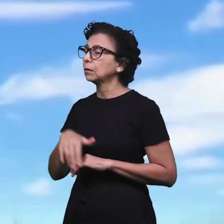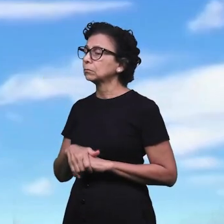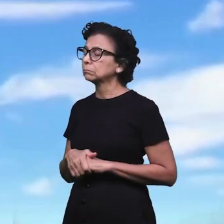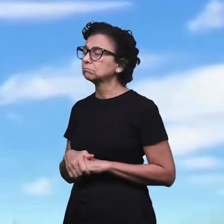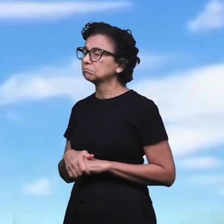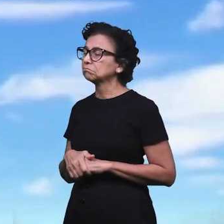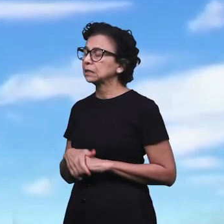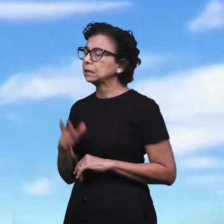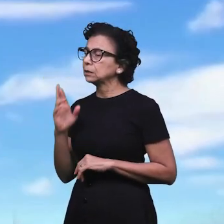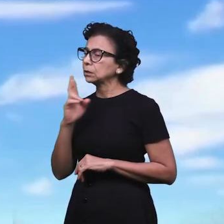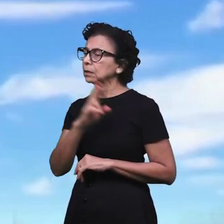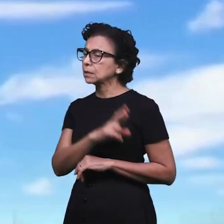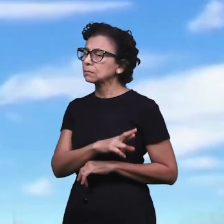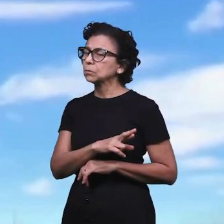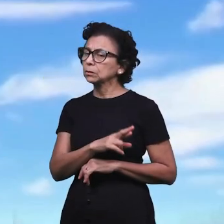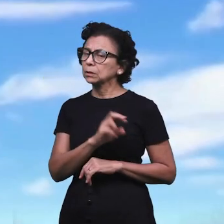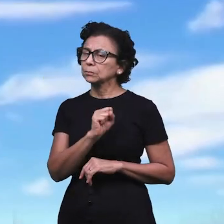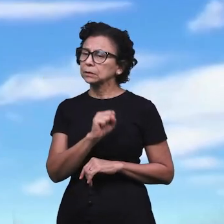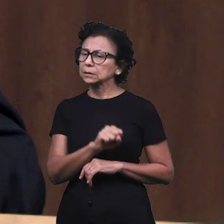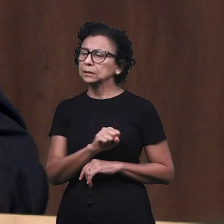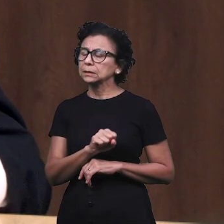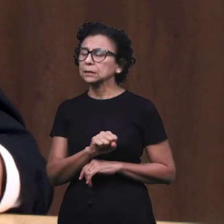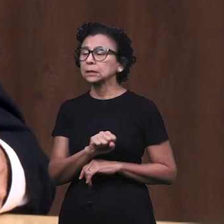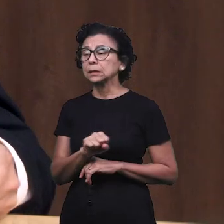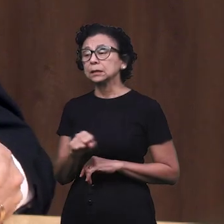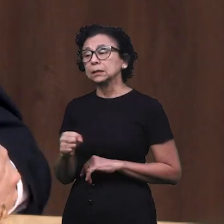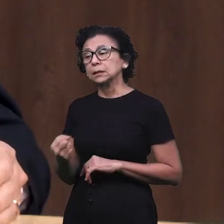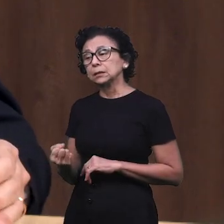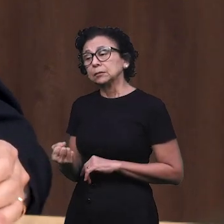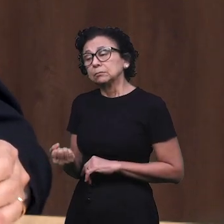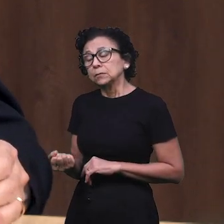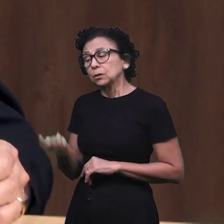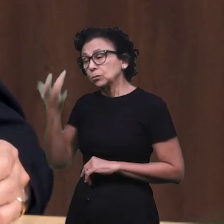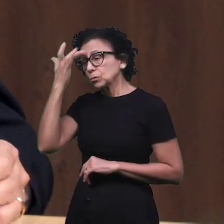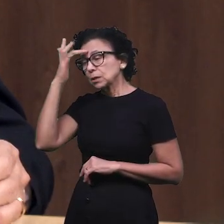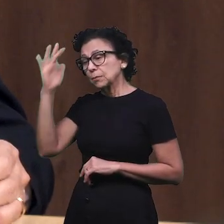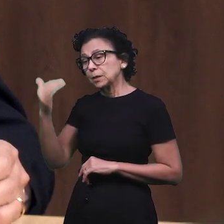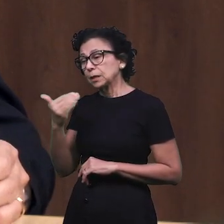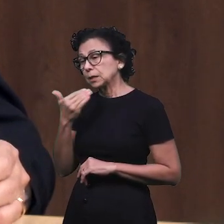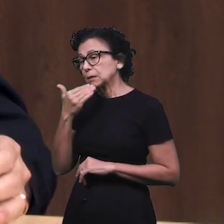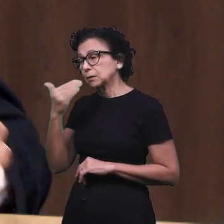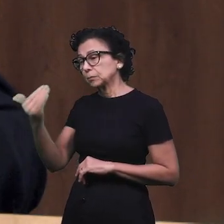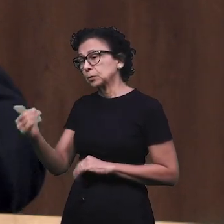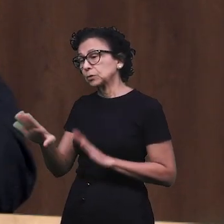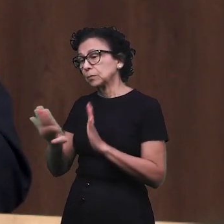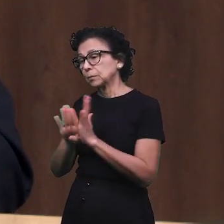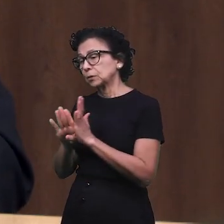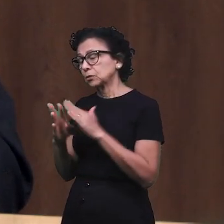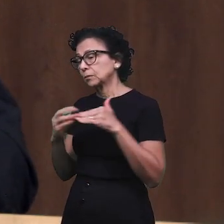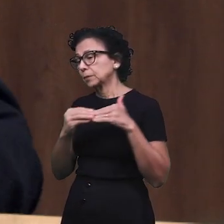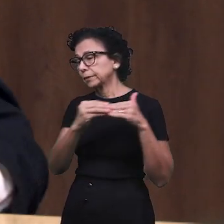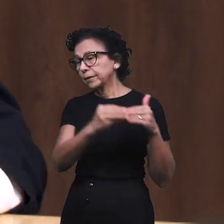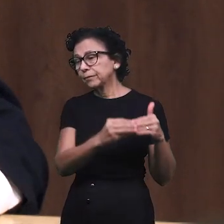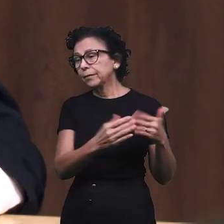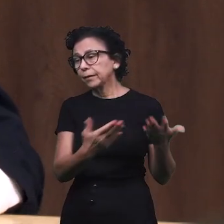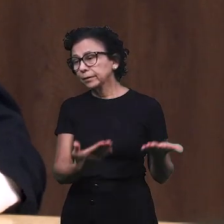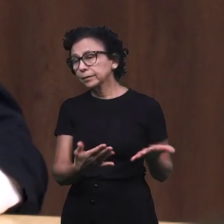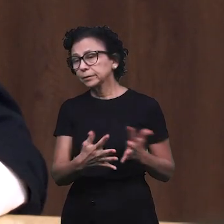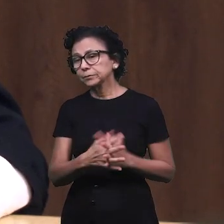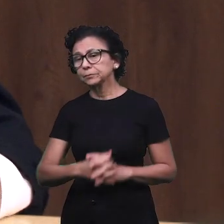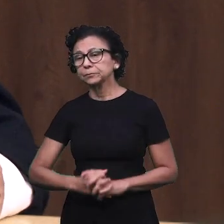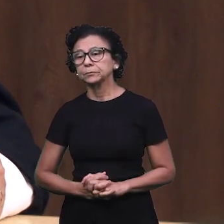nós saber que diria, trazei vosso irmão? Então era aquele momento decisivo em que